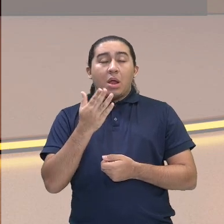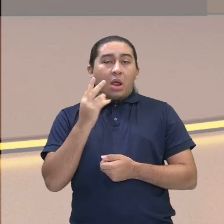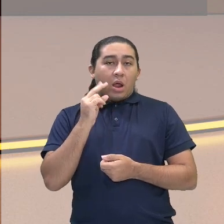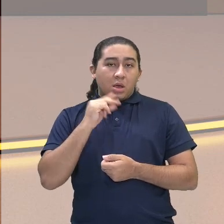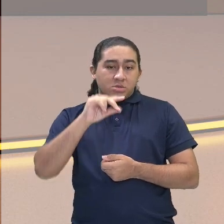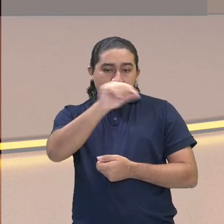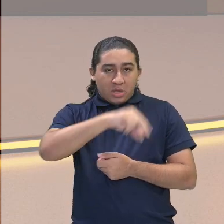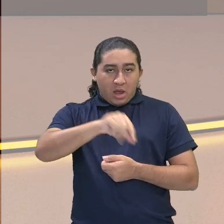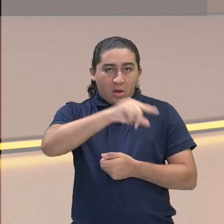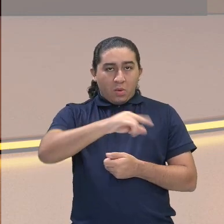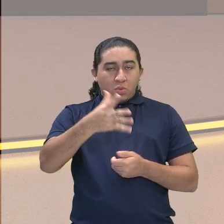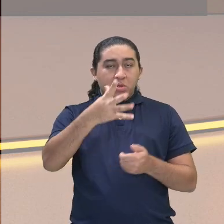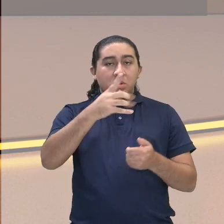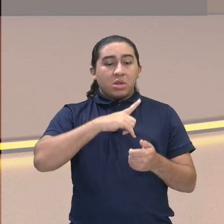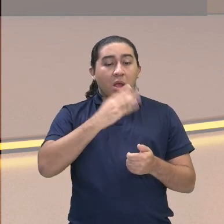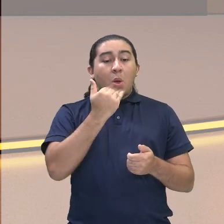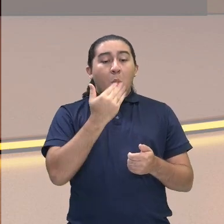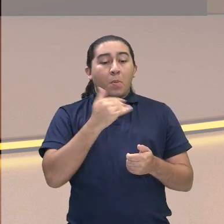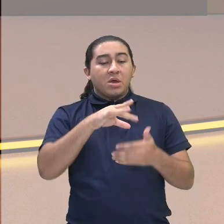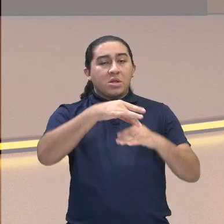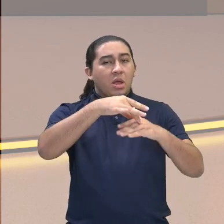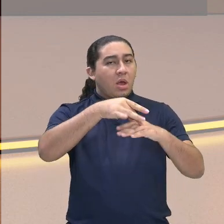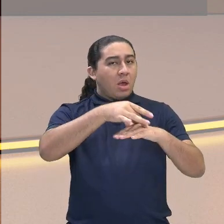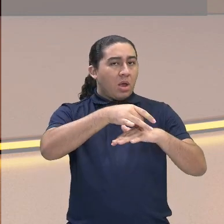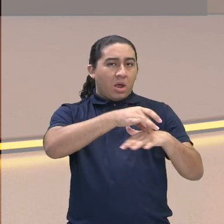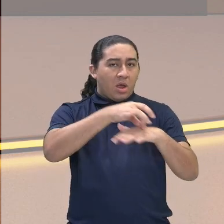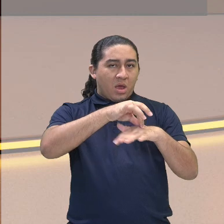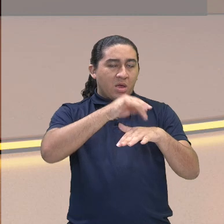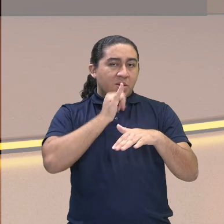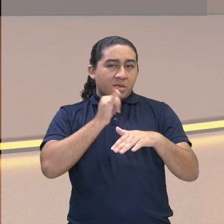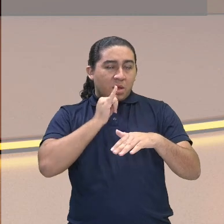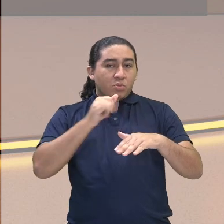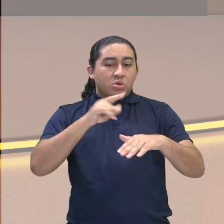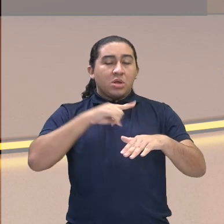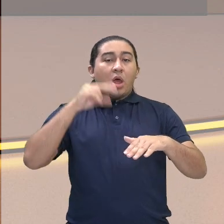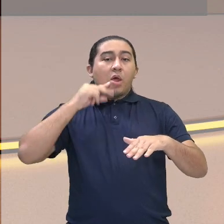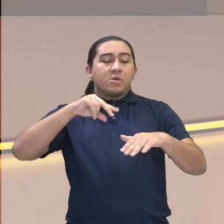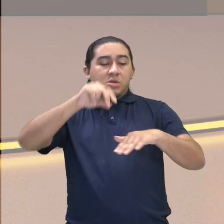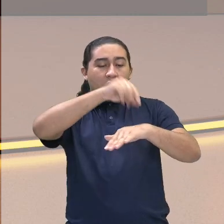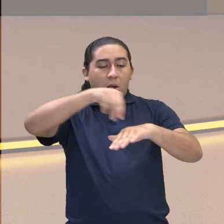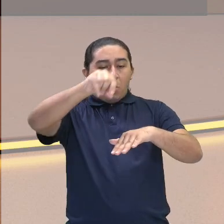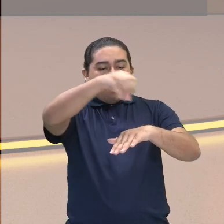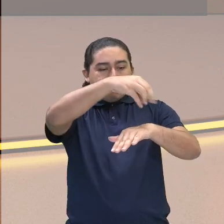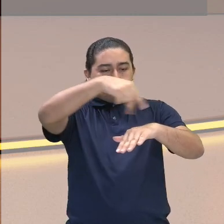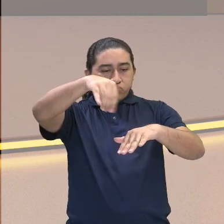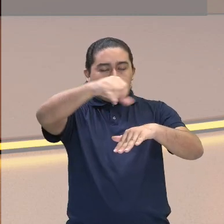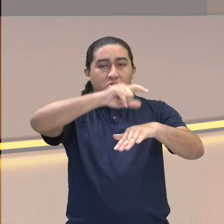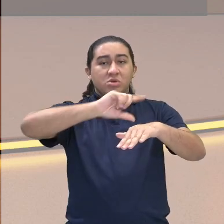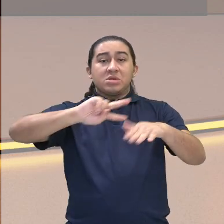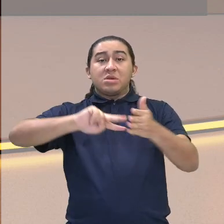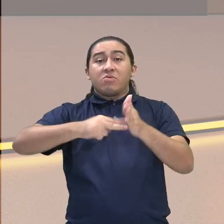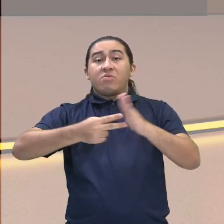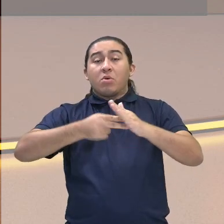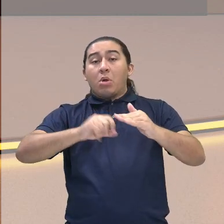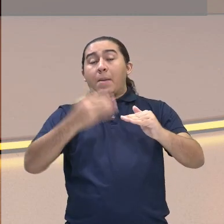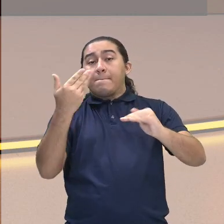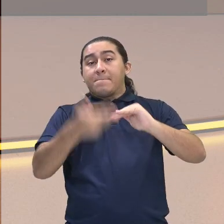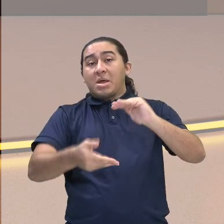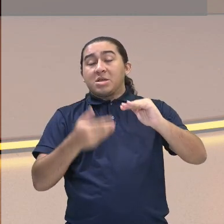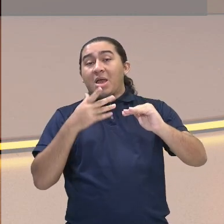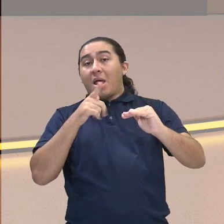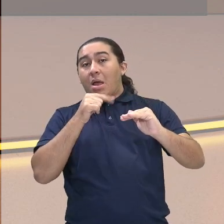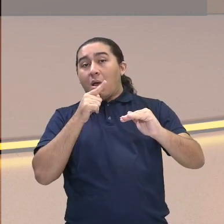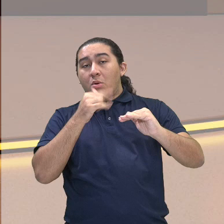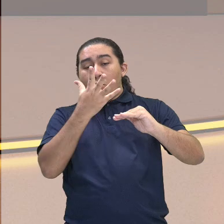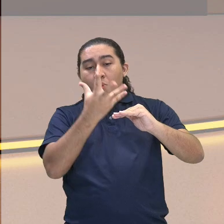preservar, seja uma carne ou um peixe, promovendo o processo de desidratação, ou seja, aquela carne ou aquele peixe vai eliminar